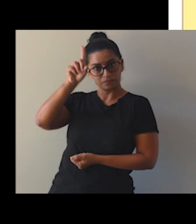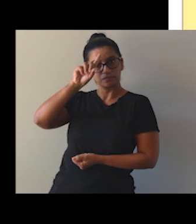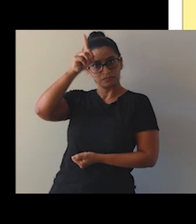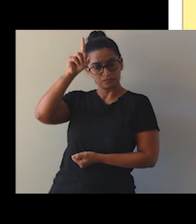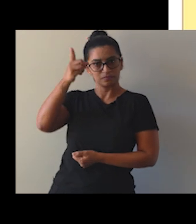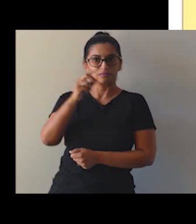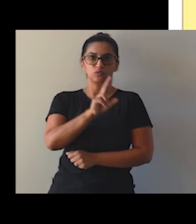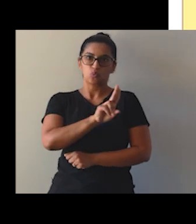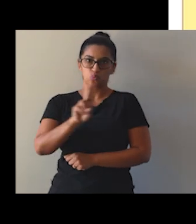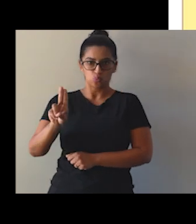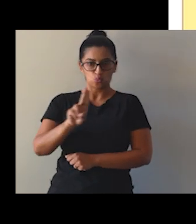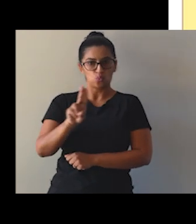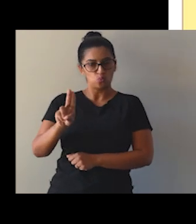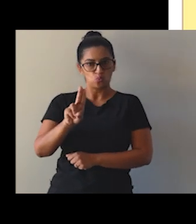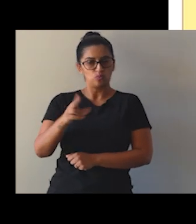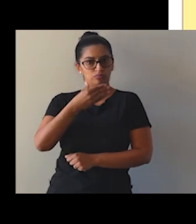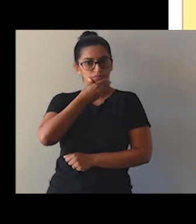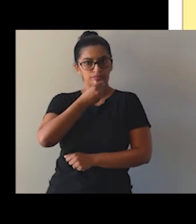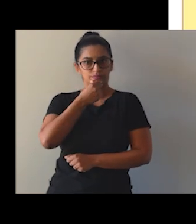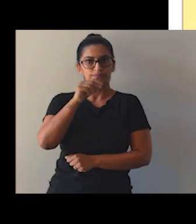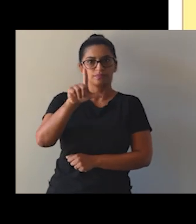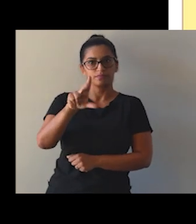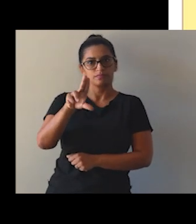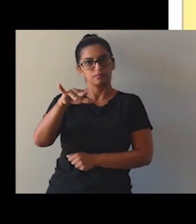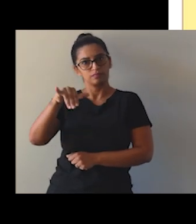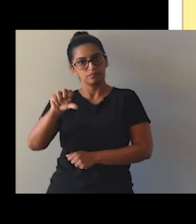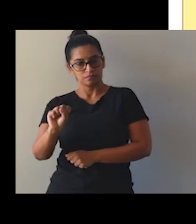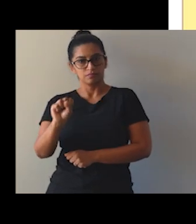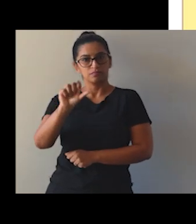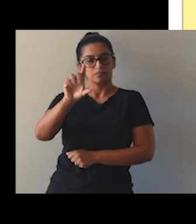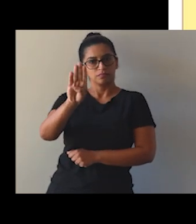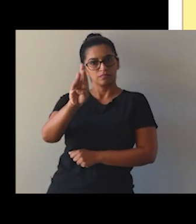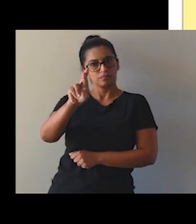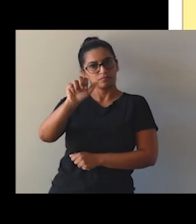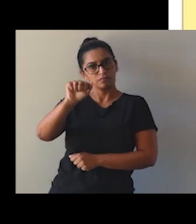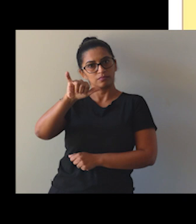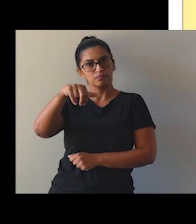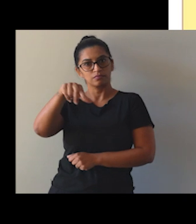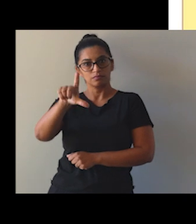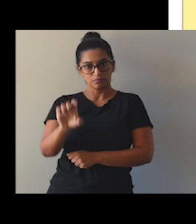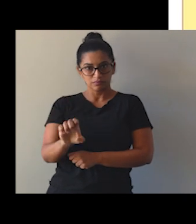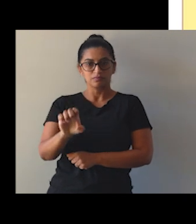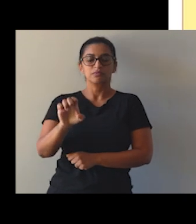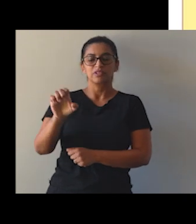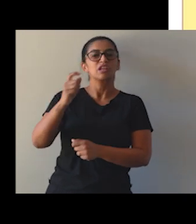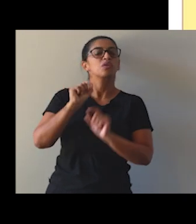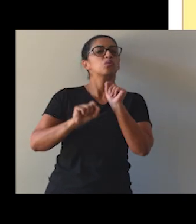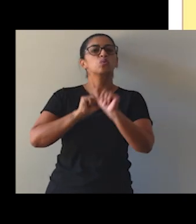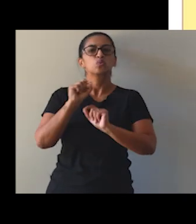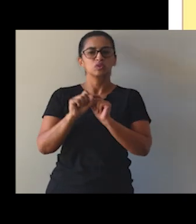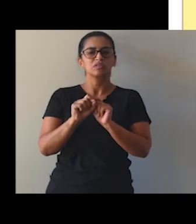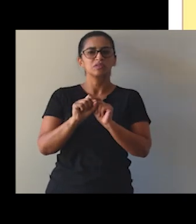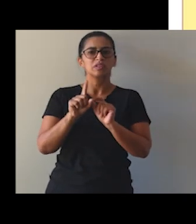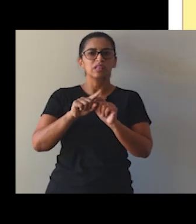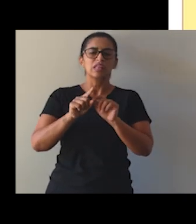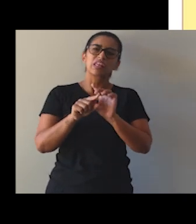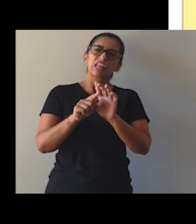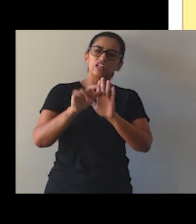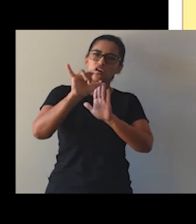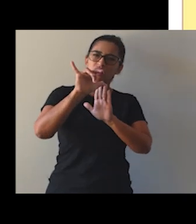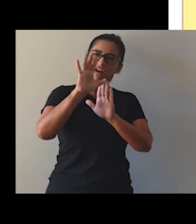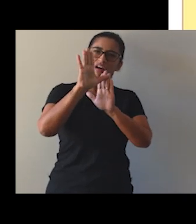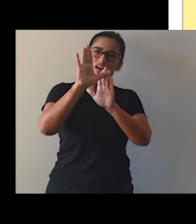Louis Braille, na França, em 1829. É um código de escrita e leitura de 63